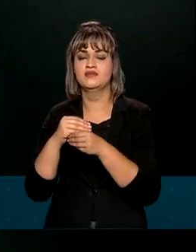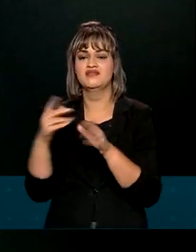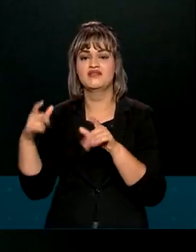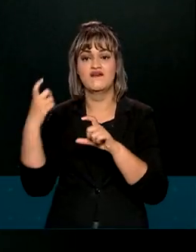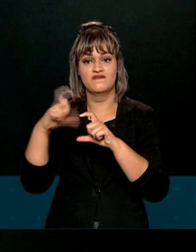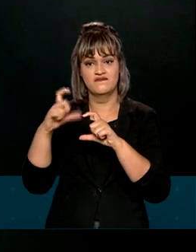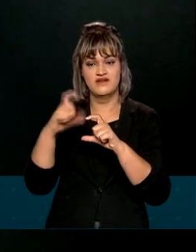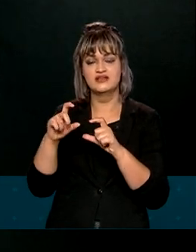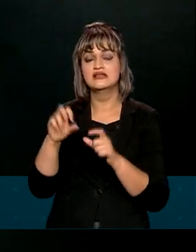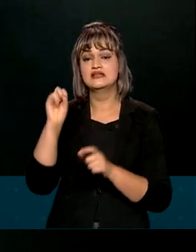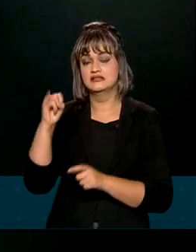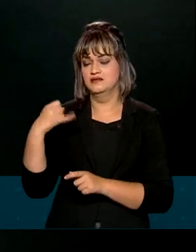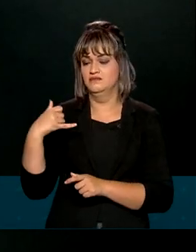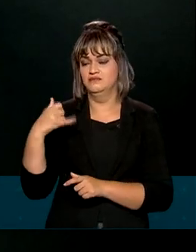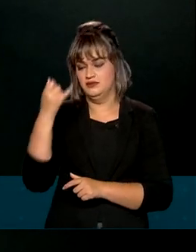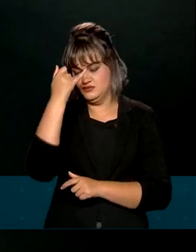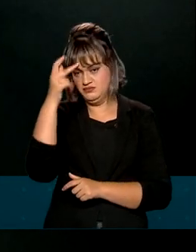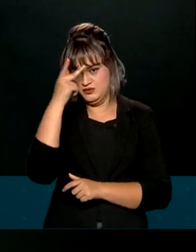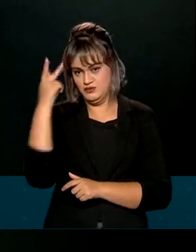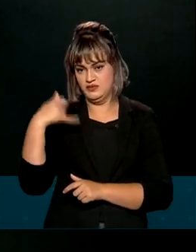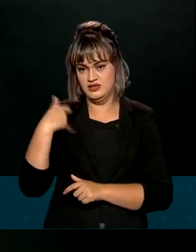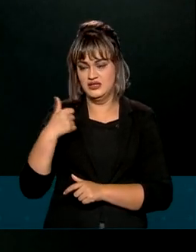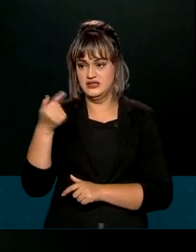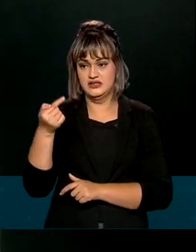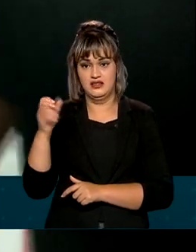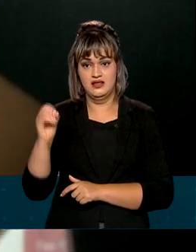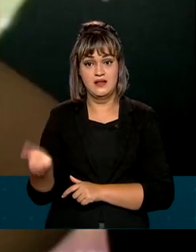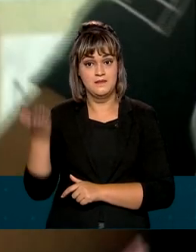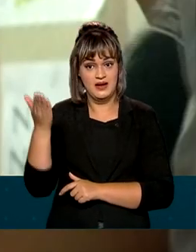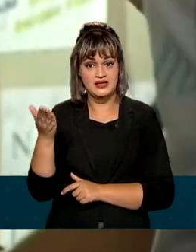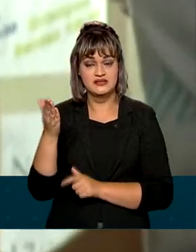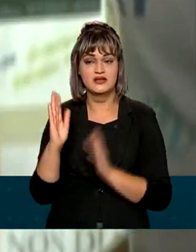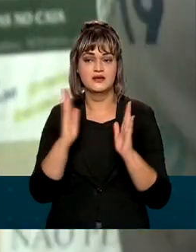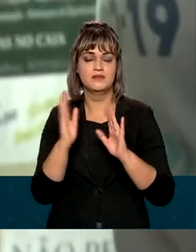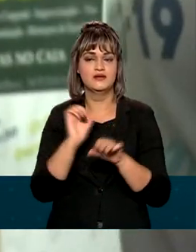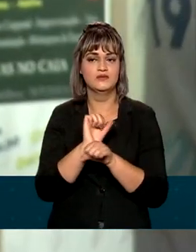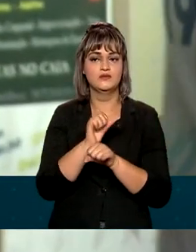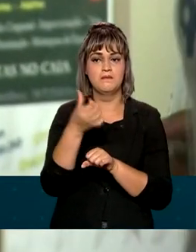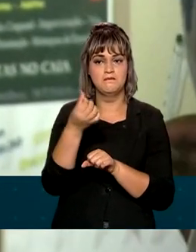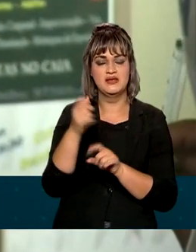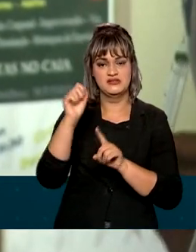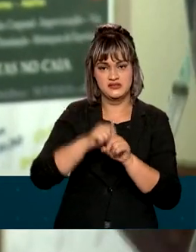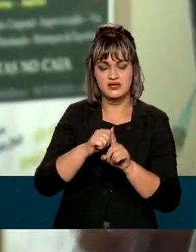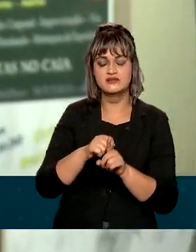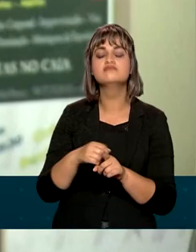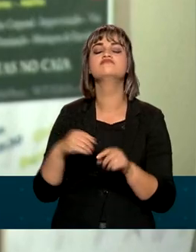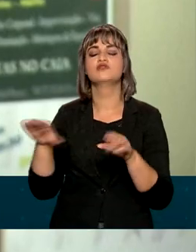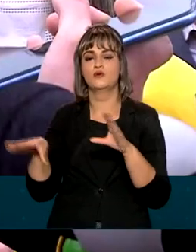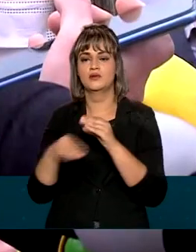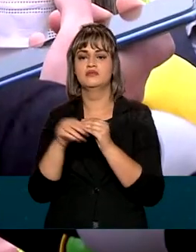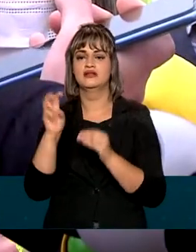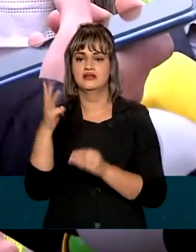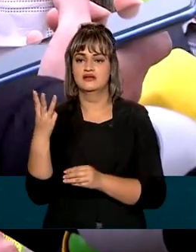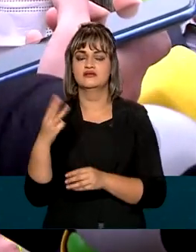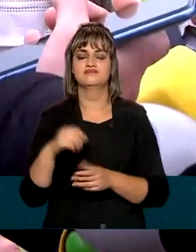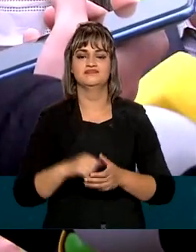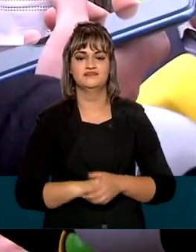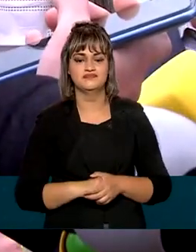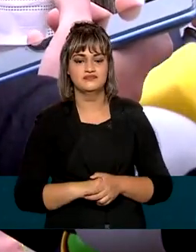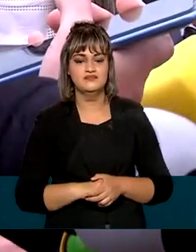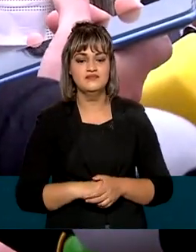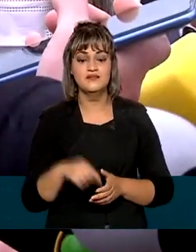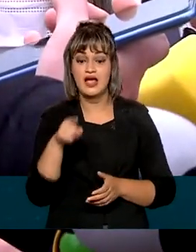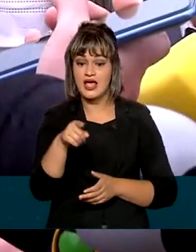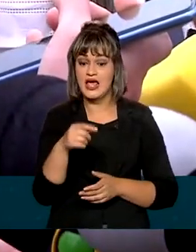fazer para idosos acima de 70 anos que completar um ciclo vacinal há pelo menos seis meses Essa foi a